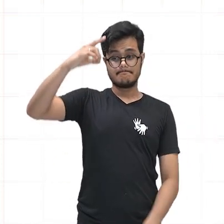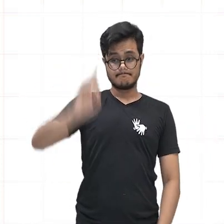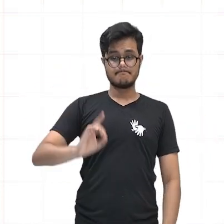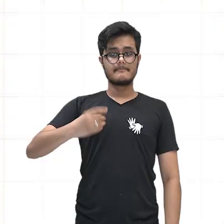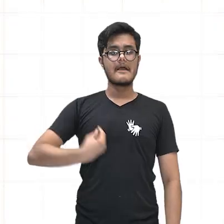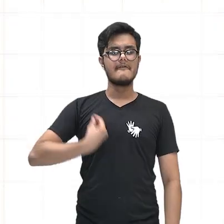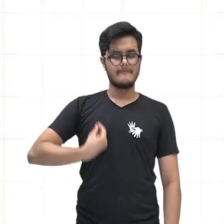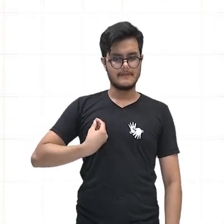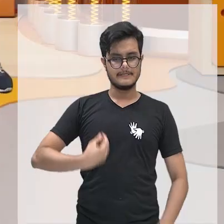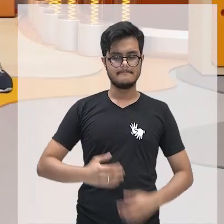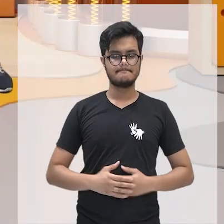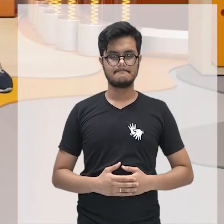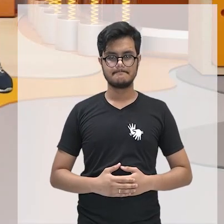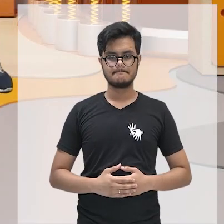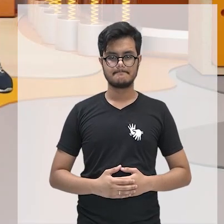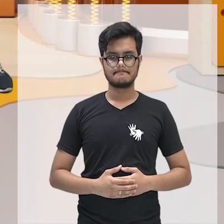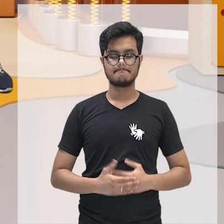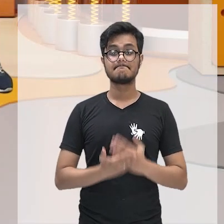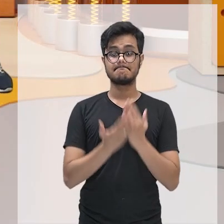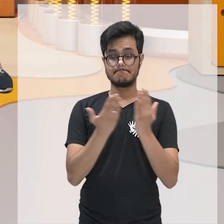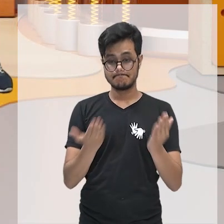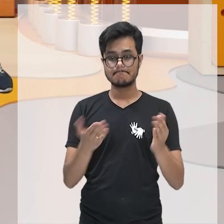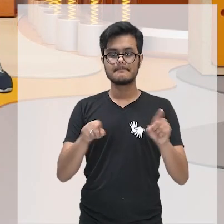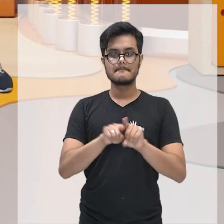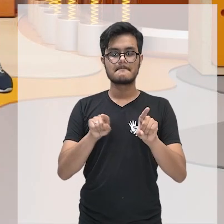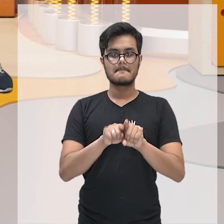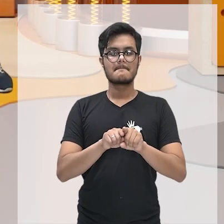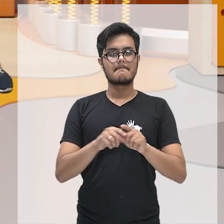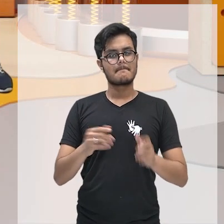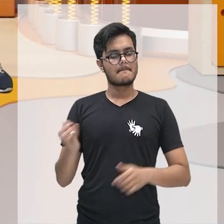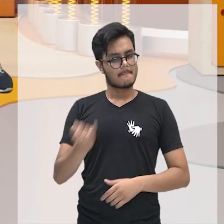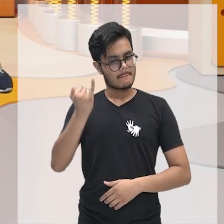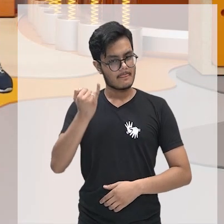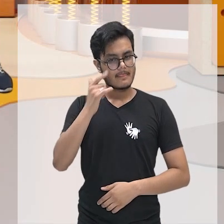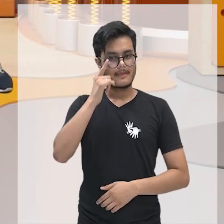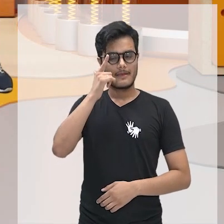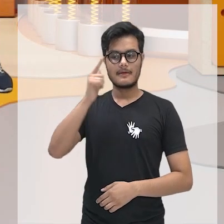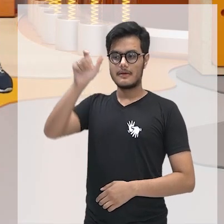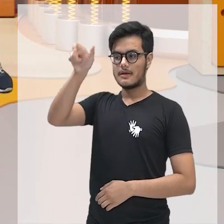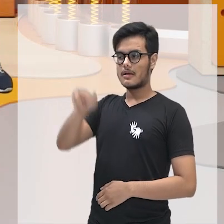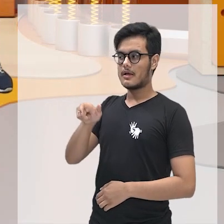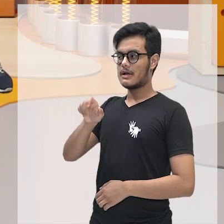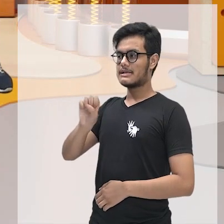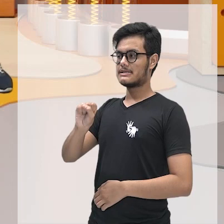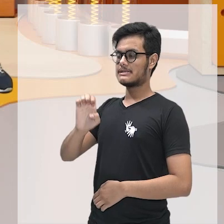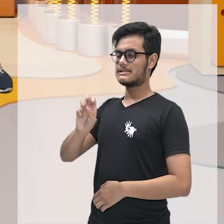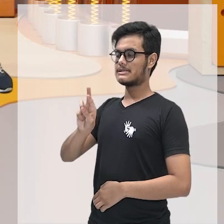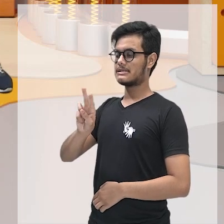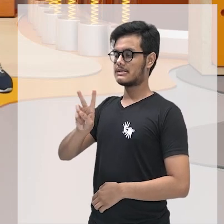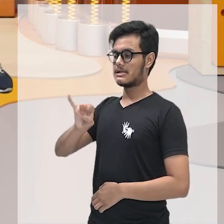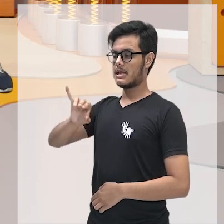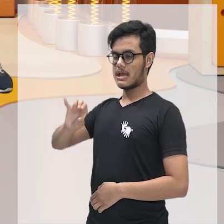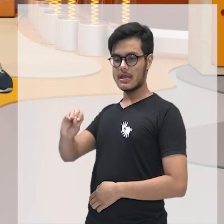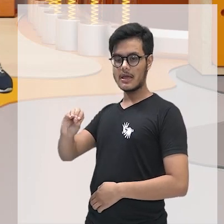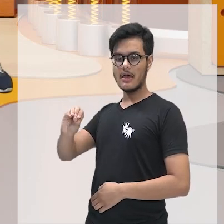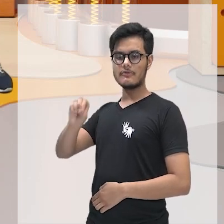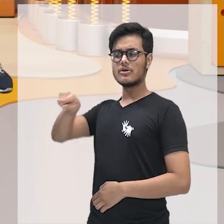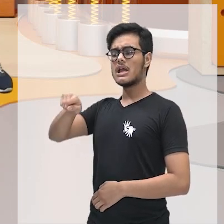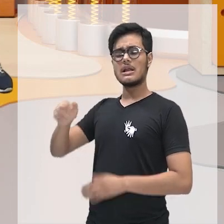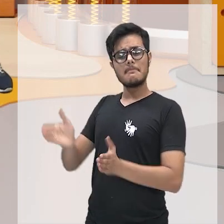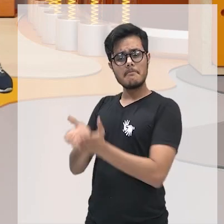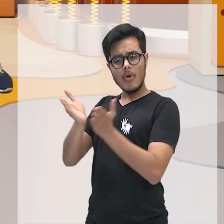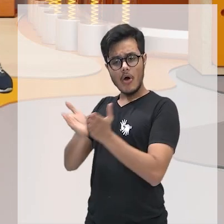vida pública tá então a gente vai ver sérvio Túlio eh que embora é de origem humilde